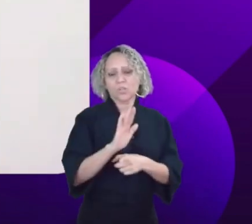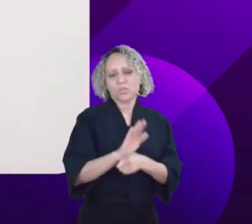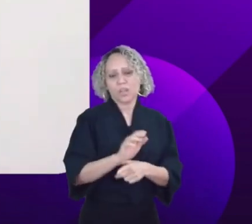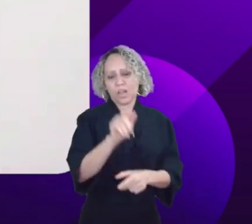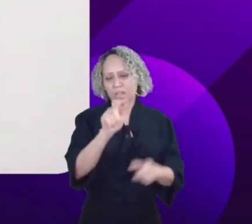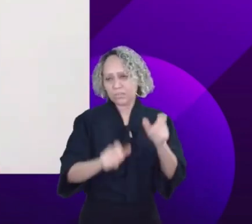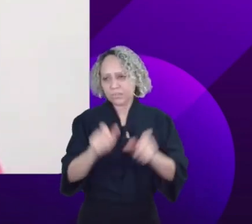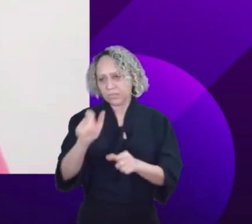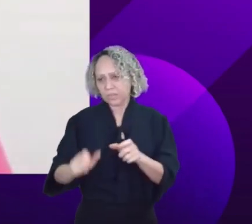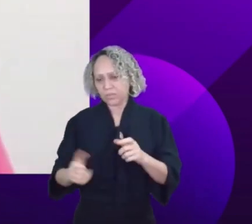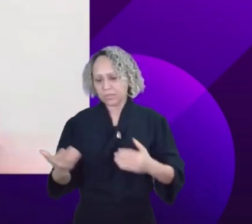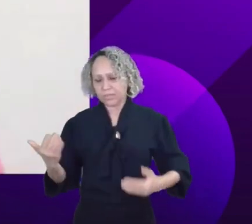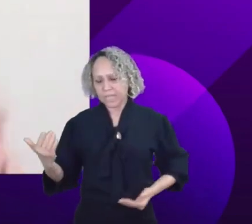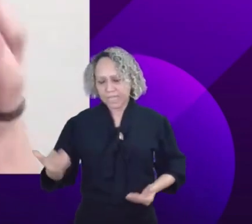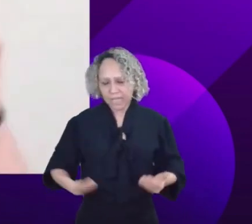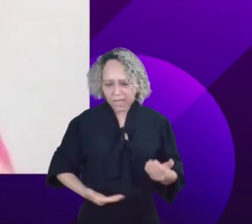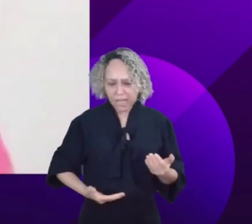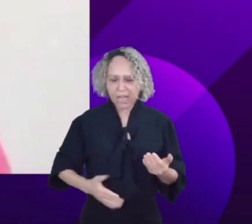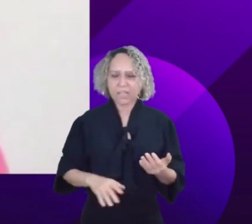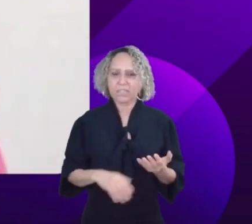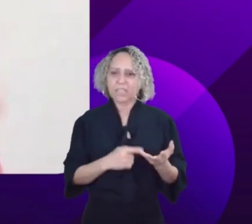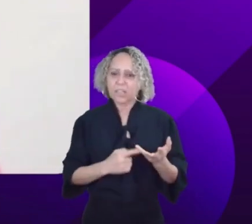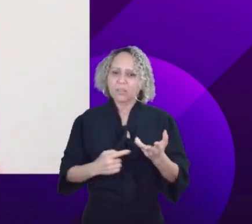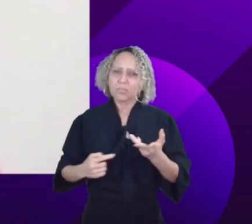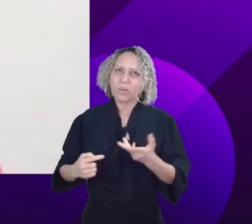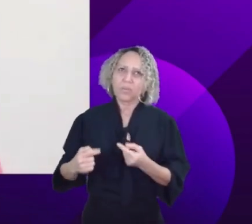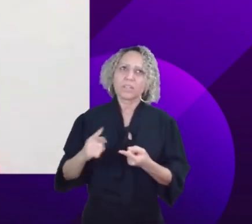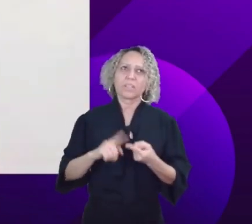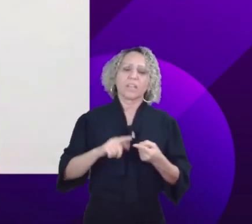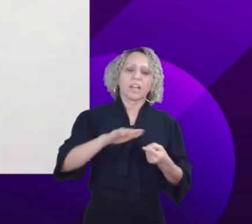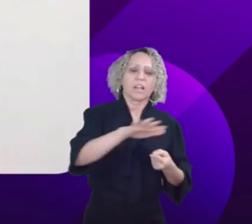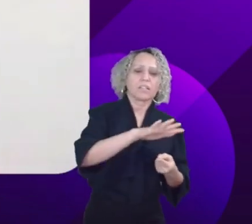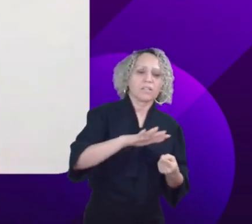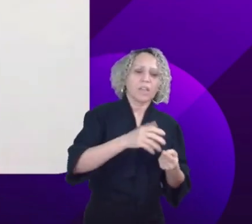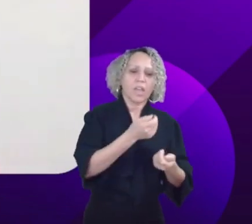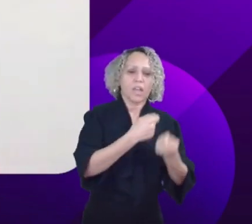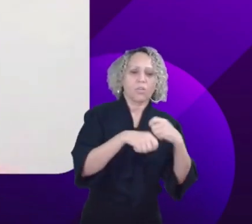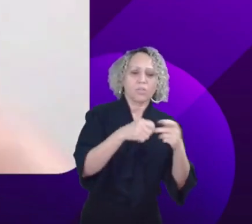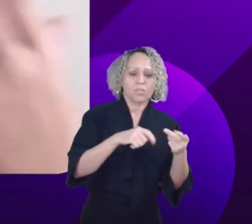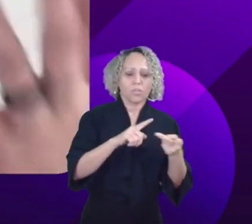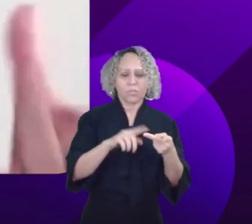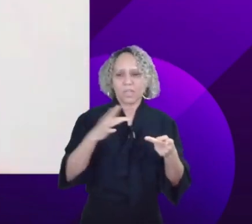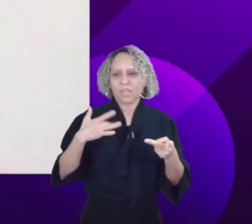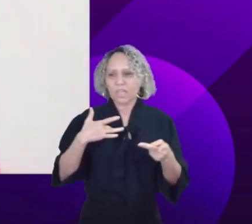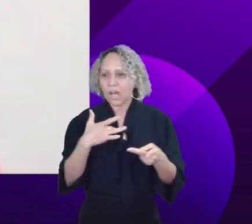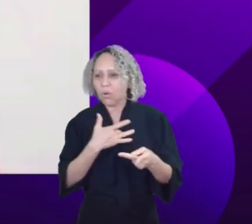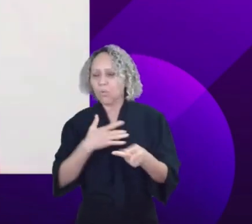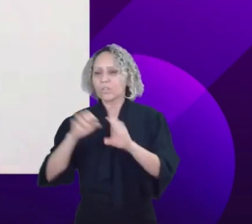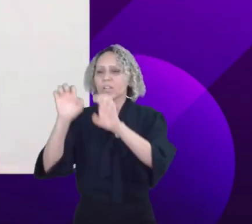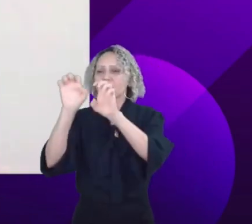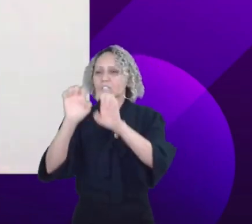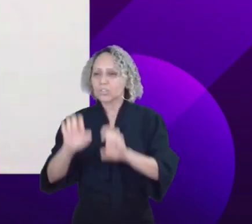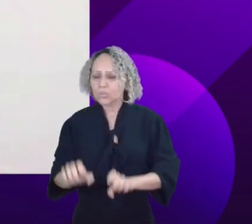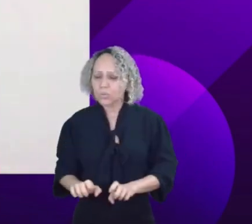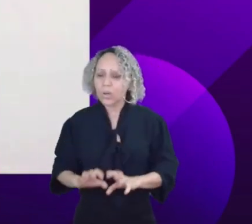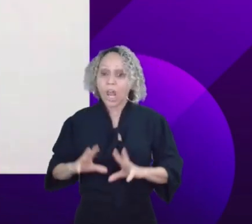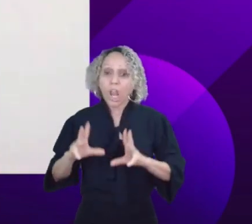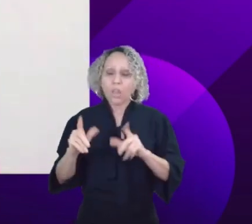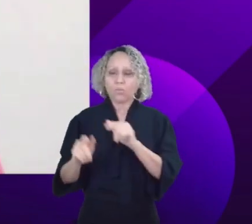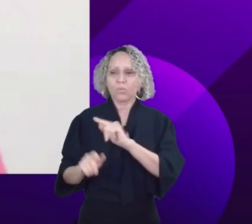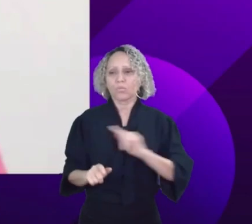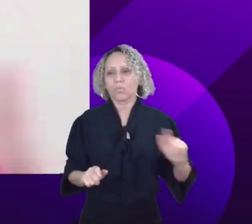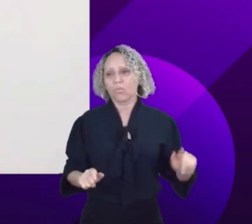de socorro na questão econômica, na questão da saúde, na infraestrutura, né? Mas a gente, claro, precisa pensar